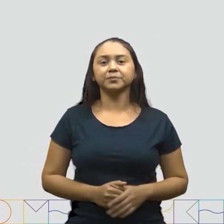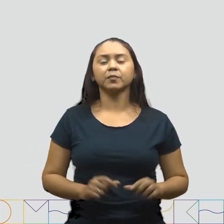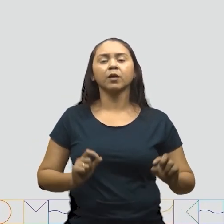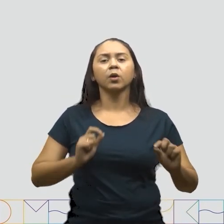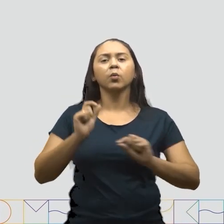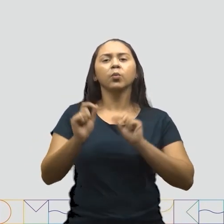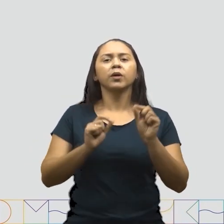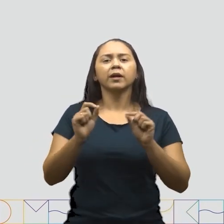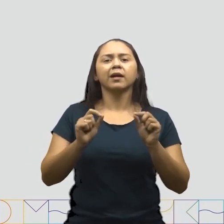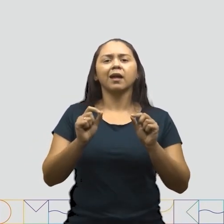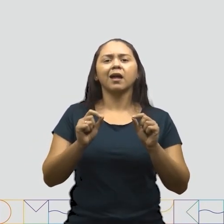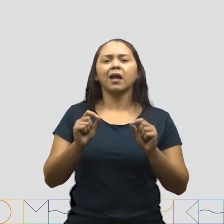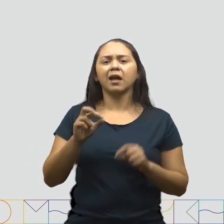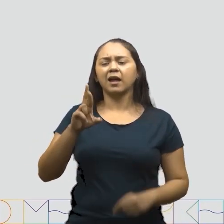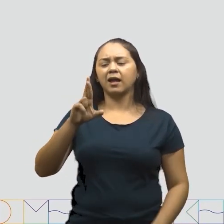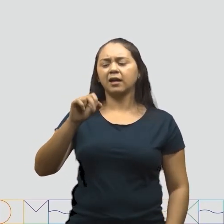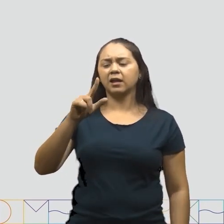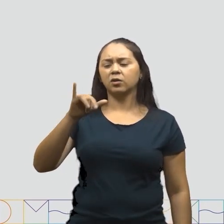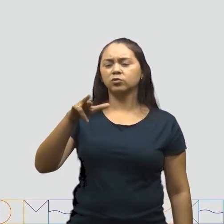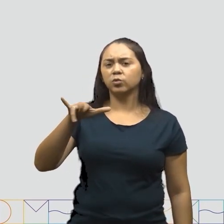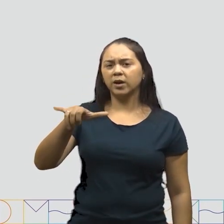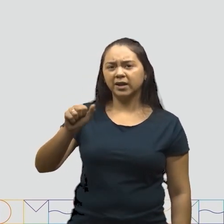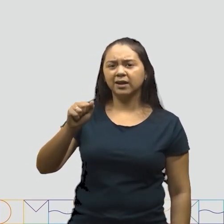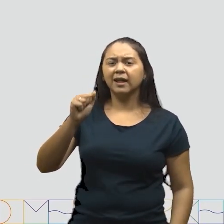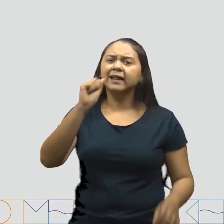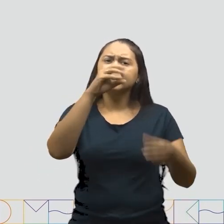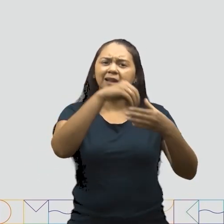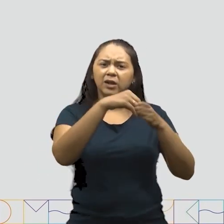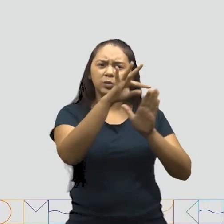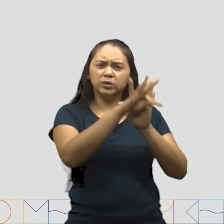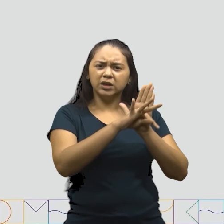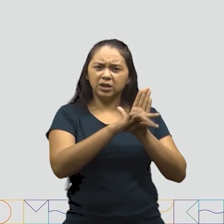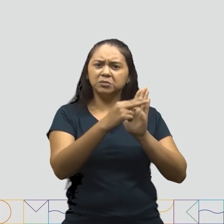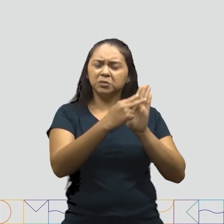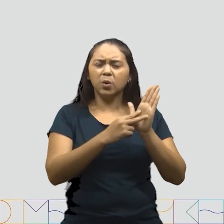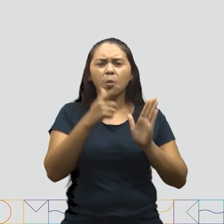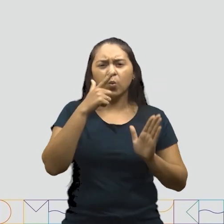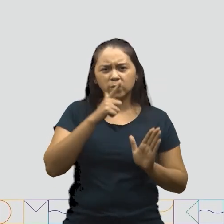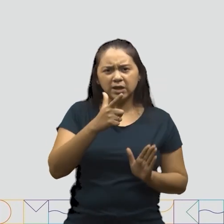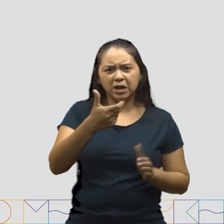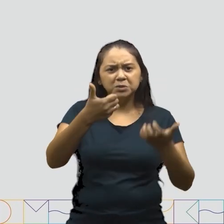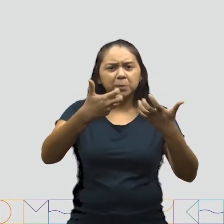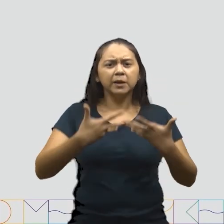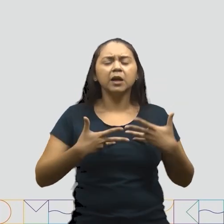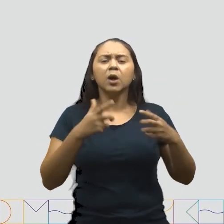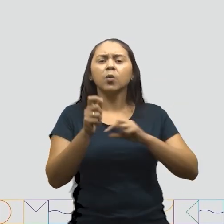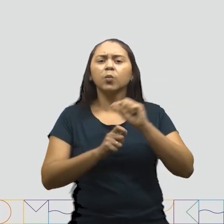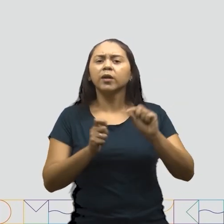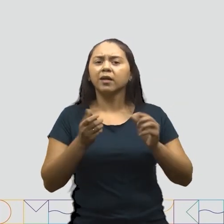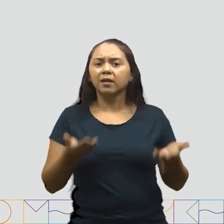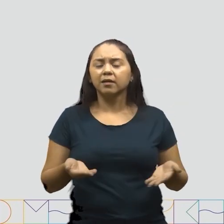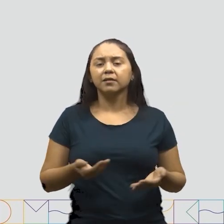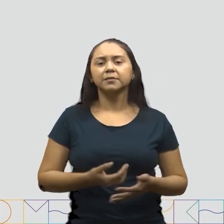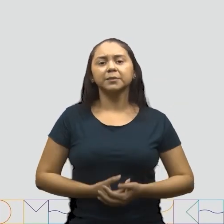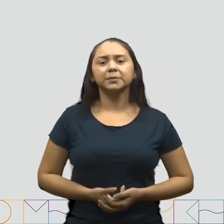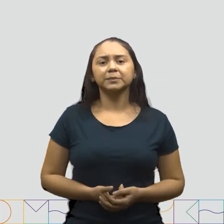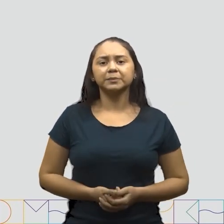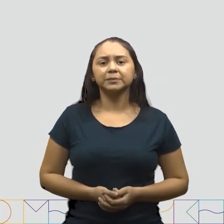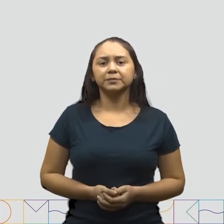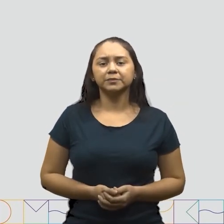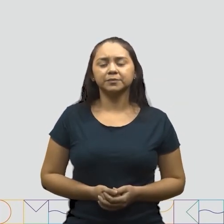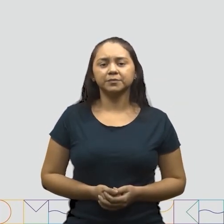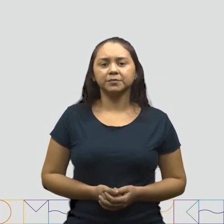é relojoaria? E aí, você consegue me dizer o que é relojoaria a partir do texto que acabamos de ler?